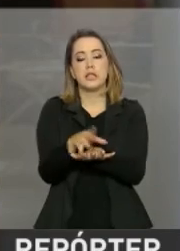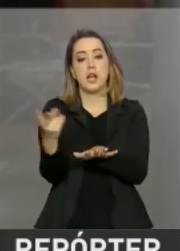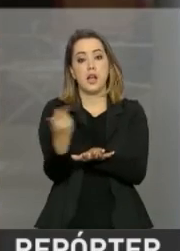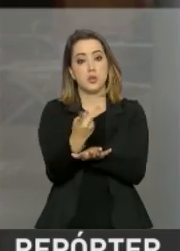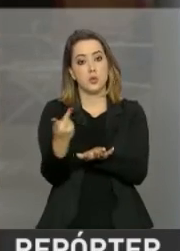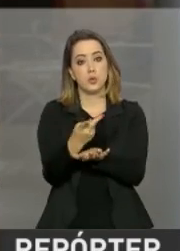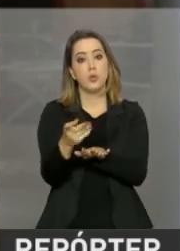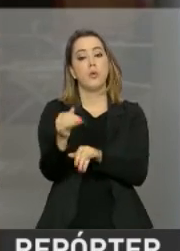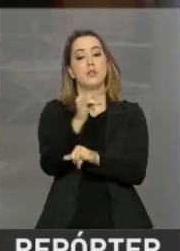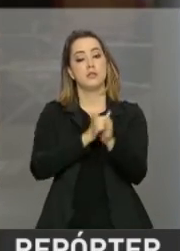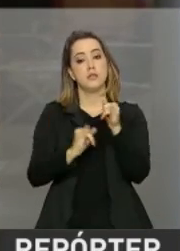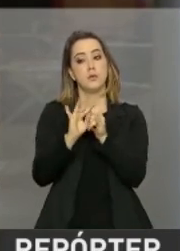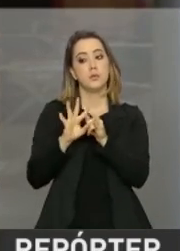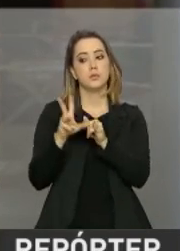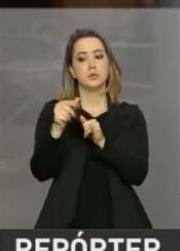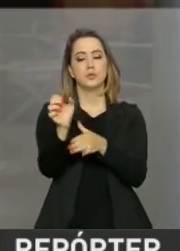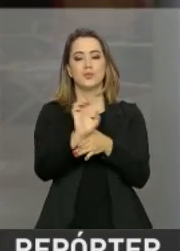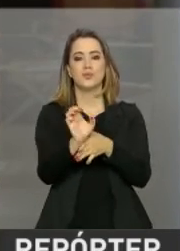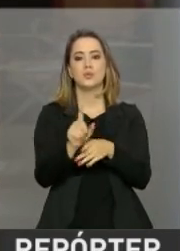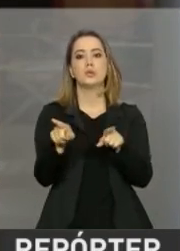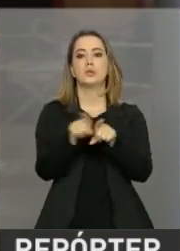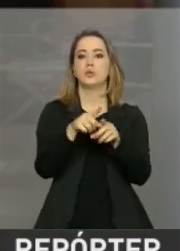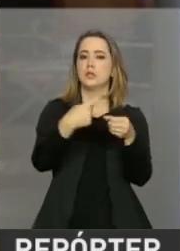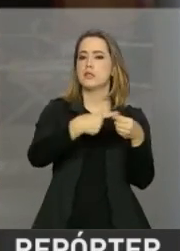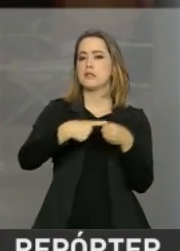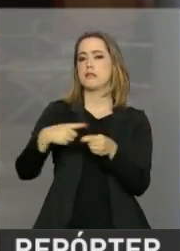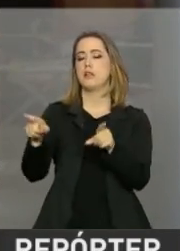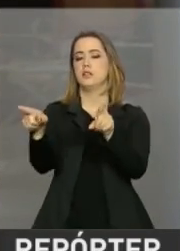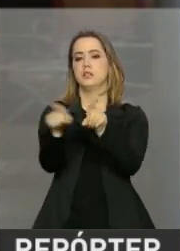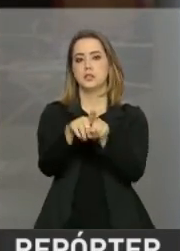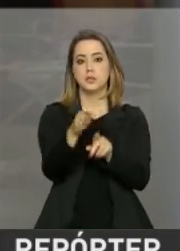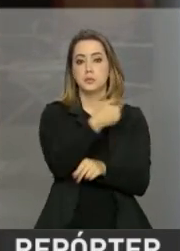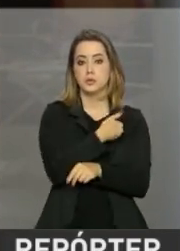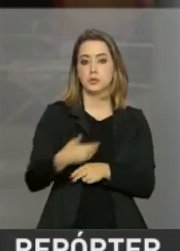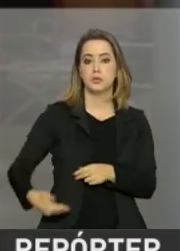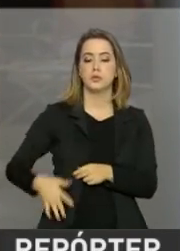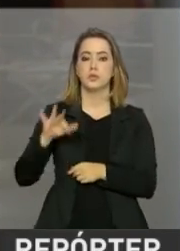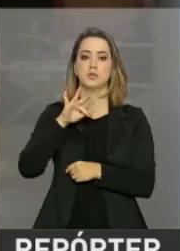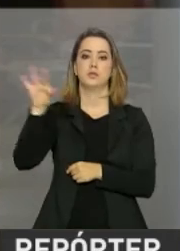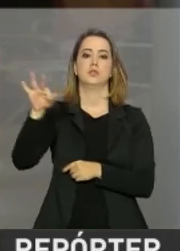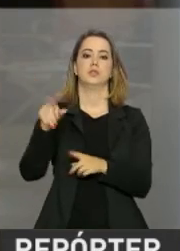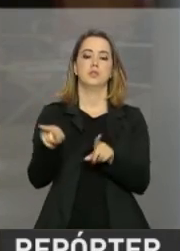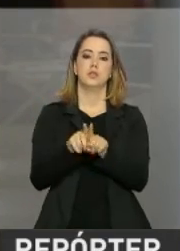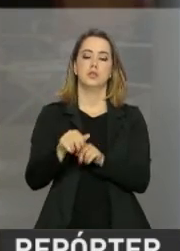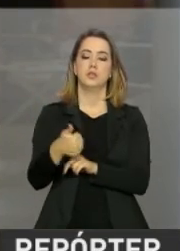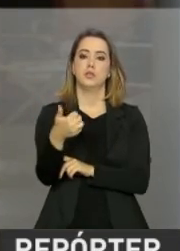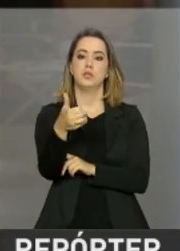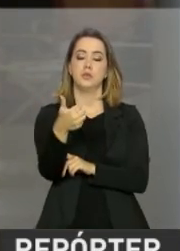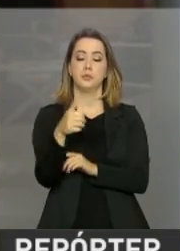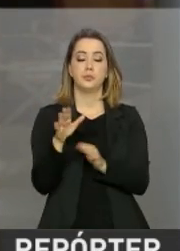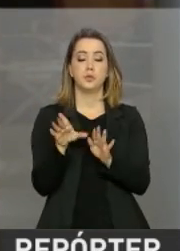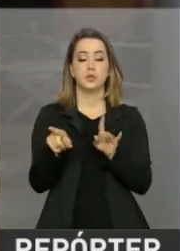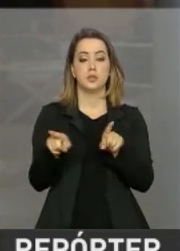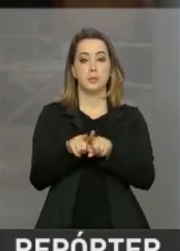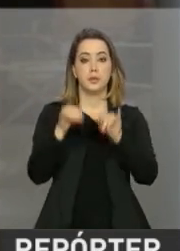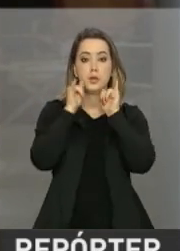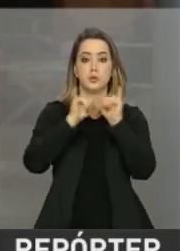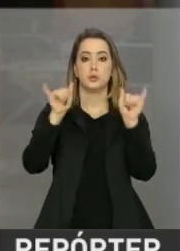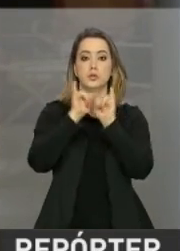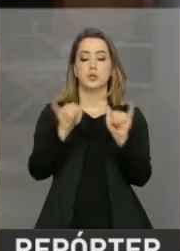municípios e do governo federal também foram anunciados 101 recursos para 101 projetos